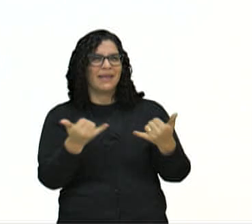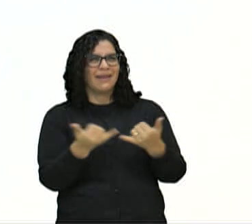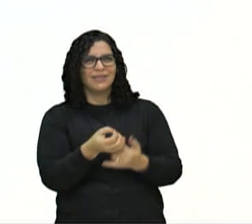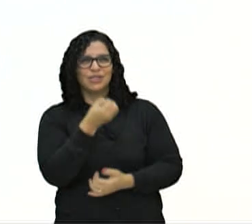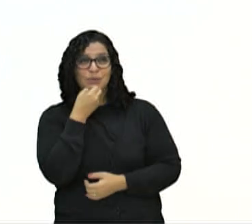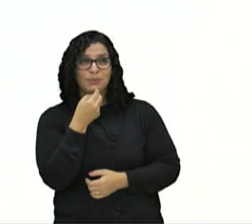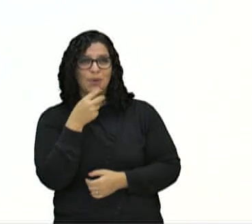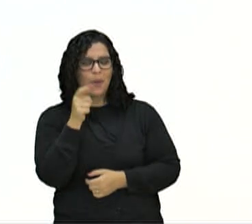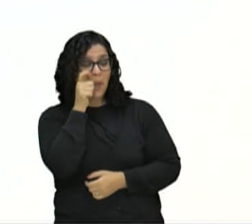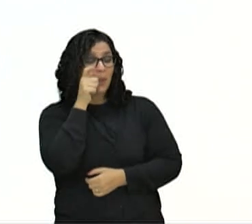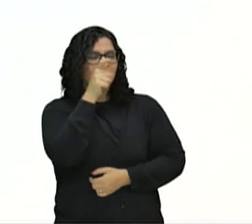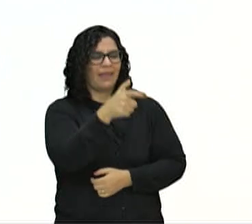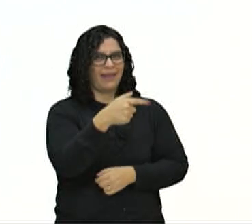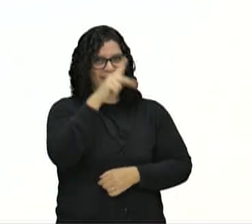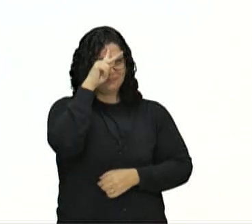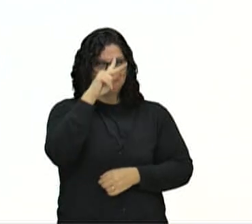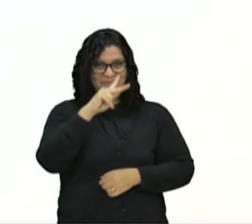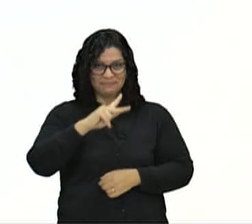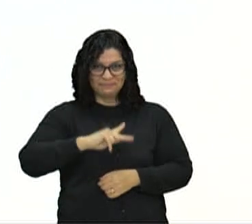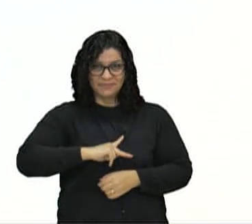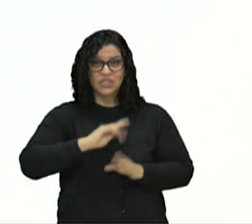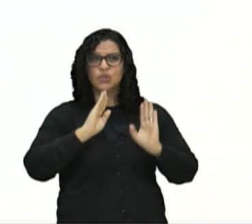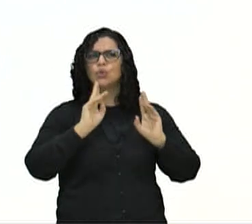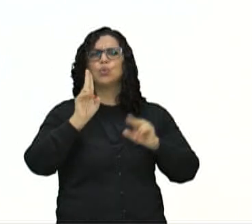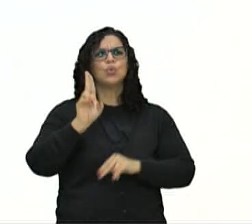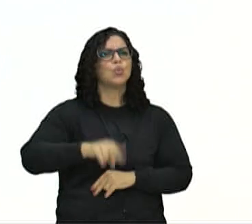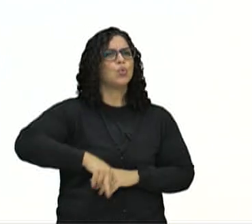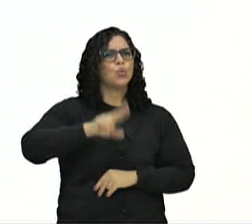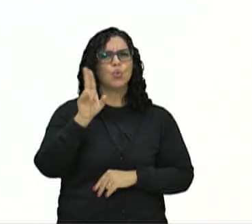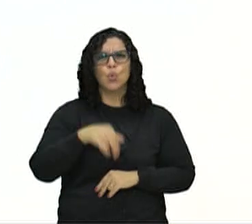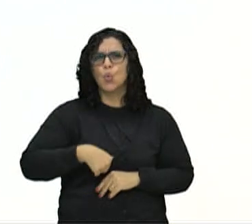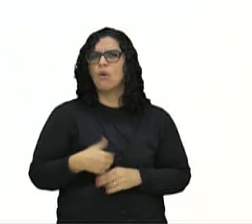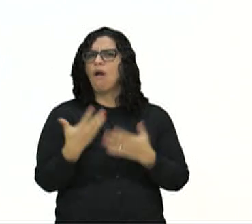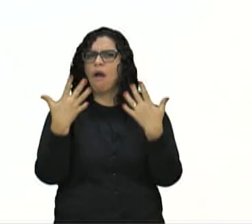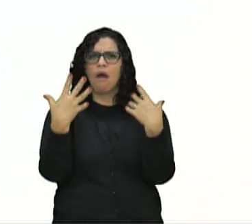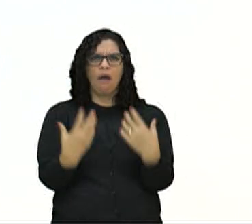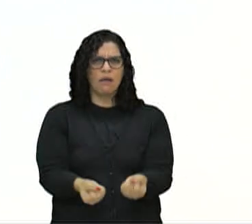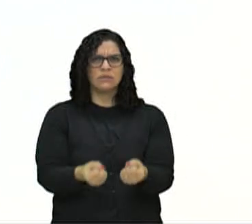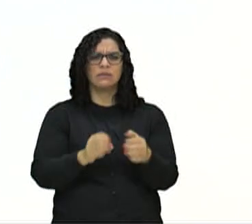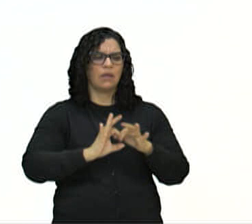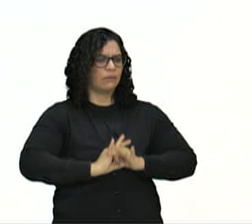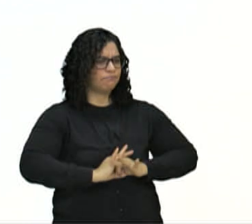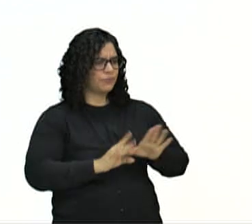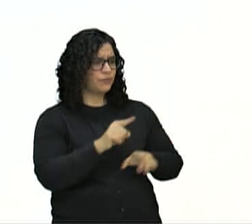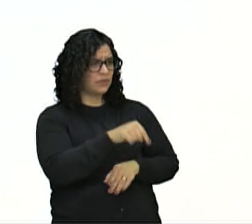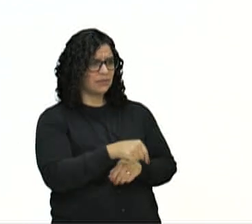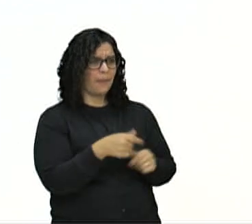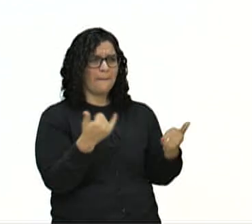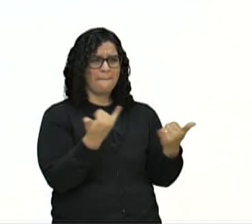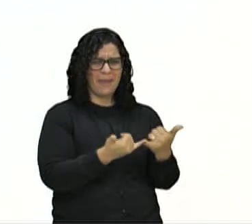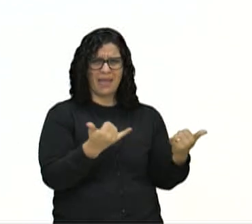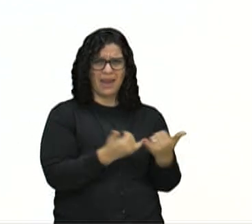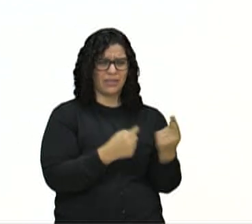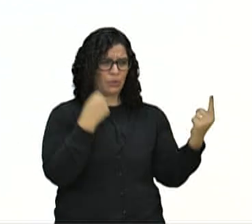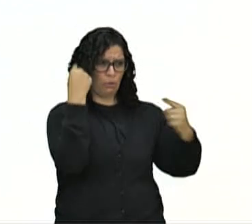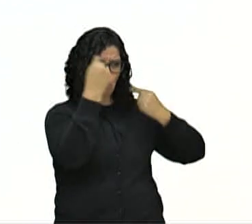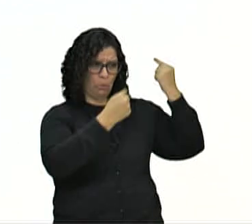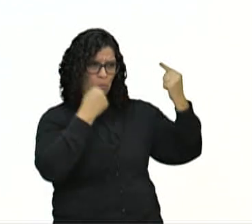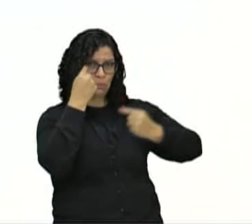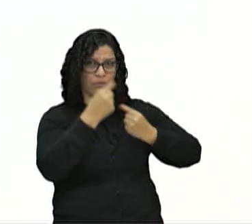era aos meus interesses, jamais daria o seu consentimento a tão perniciosa